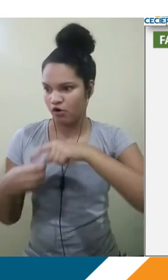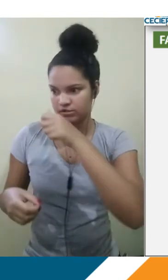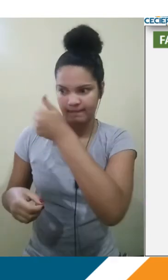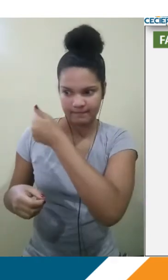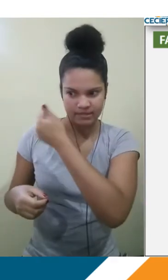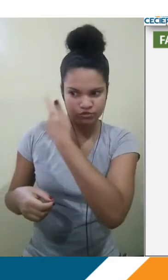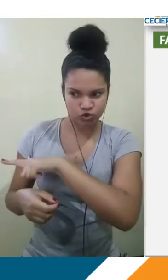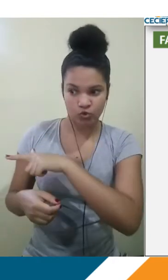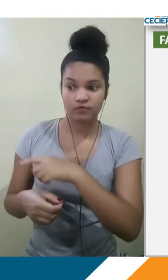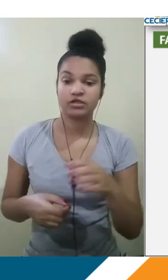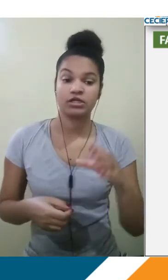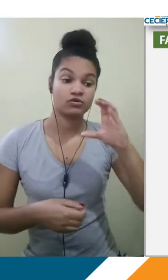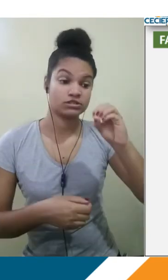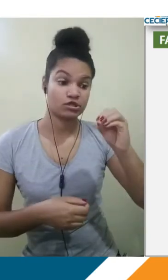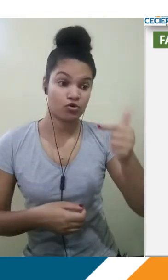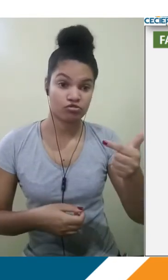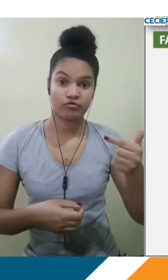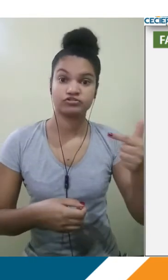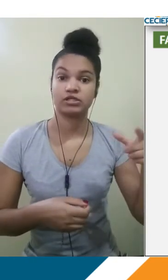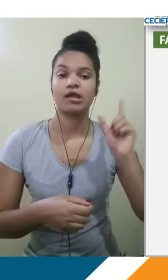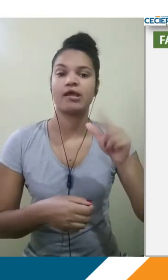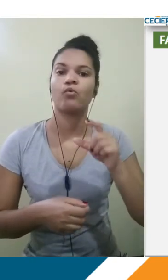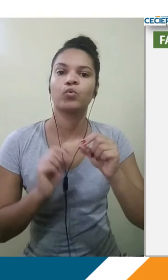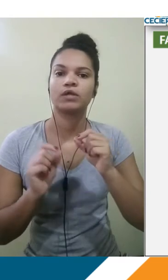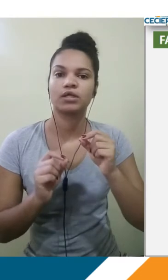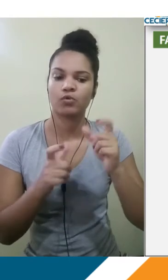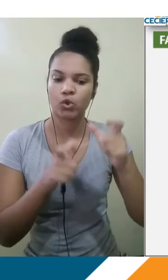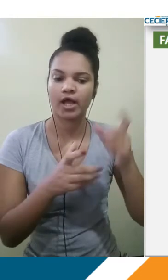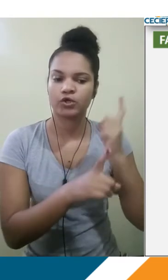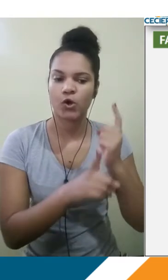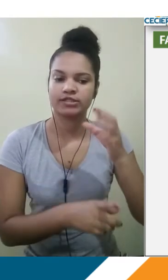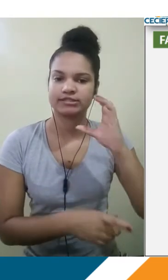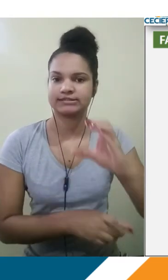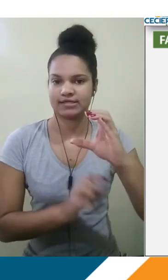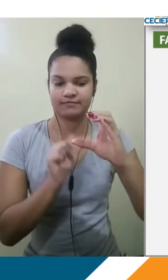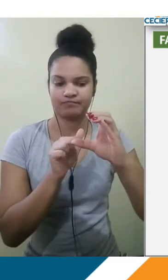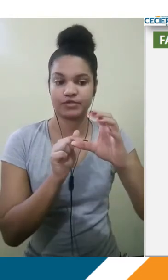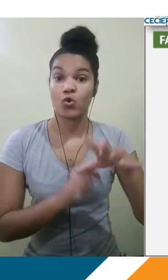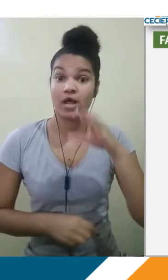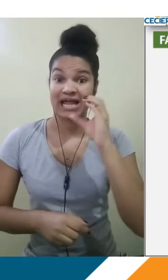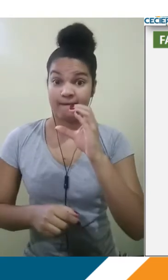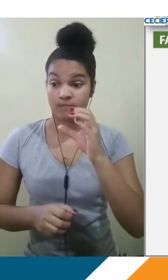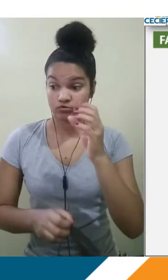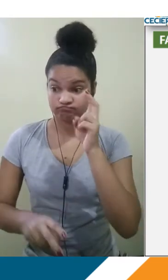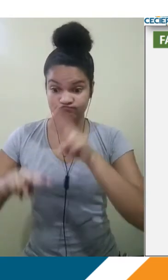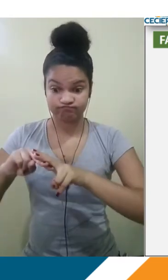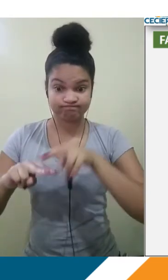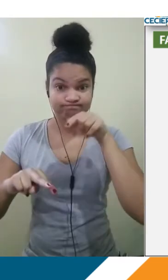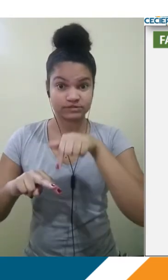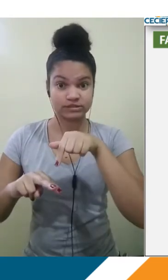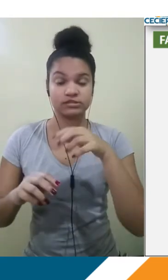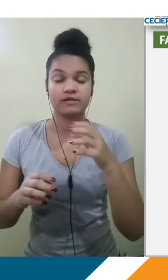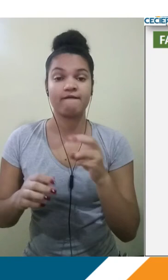vai servir como fonte de carbono. Nós dizemos que o carbono é fixado e vai fazer parte de uma